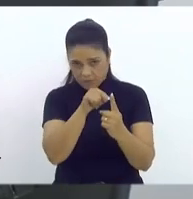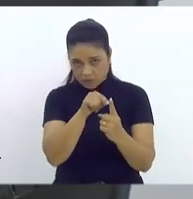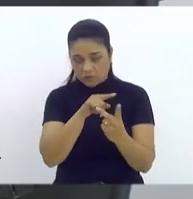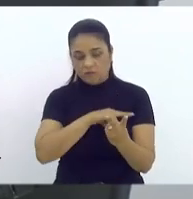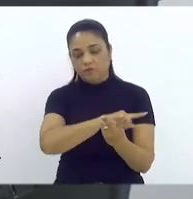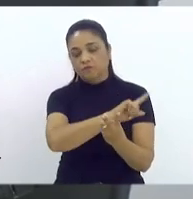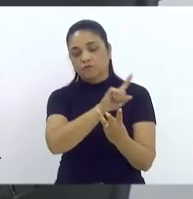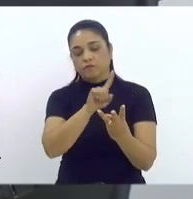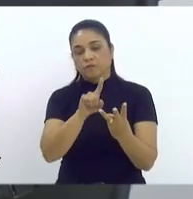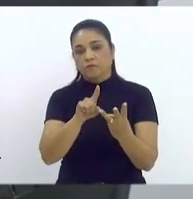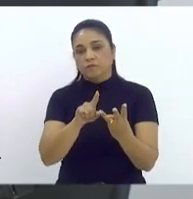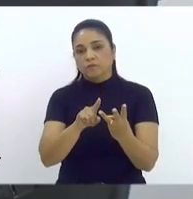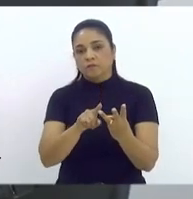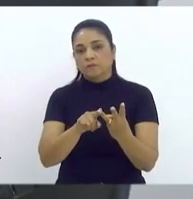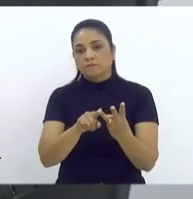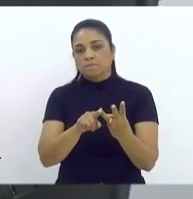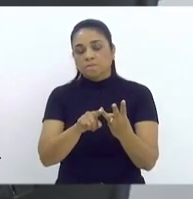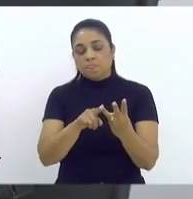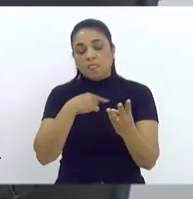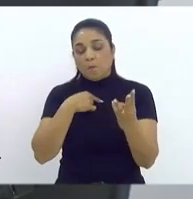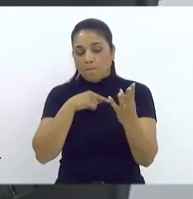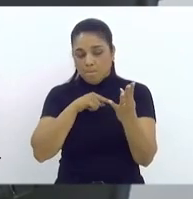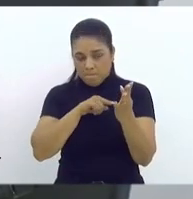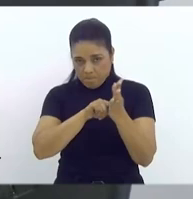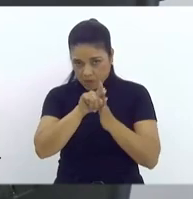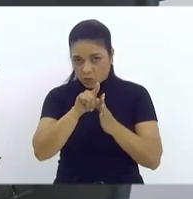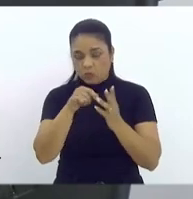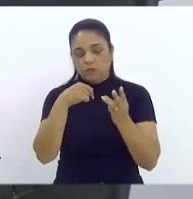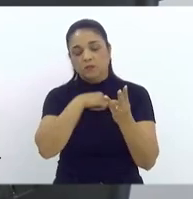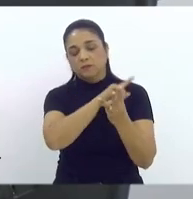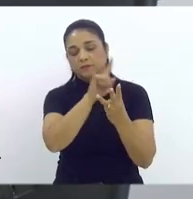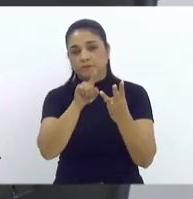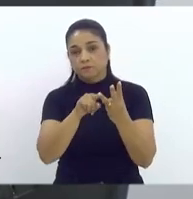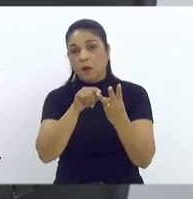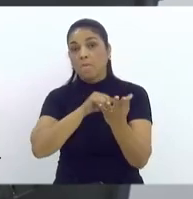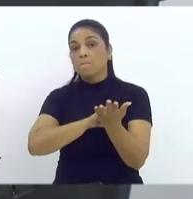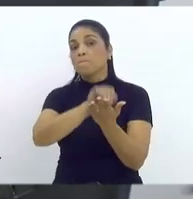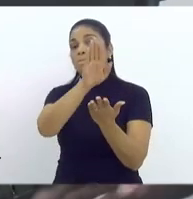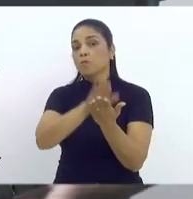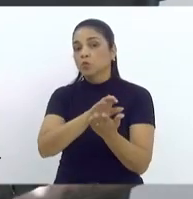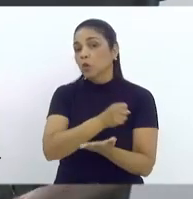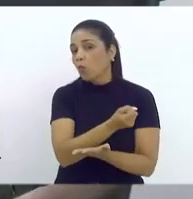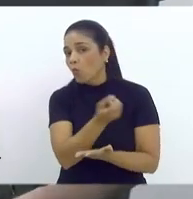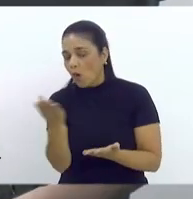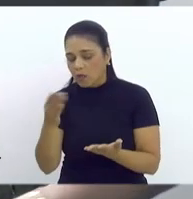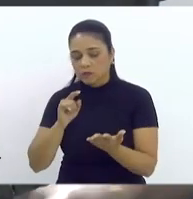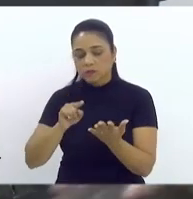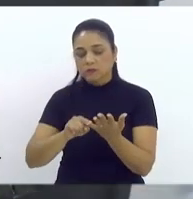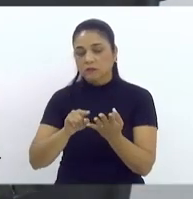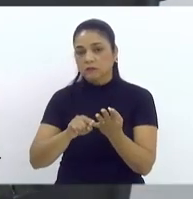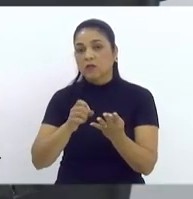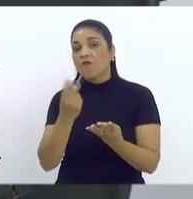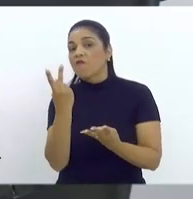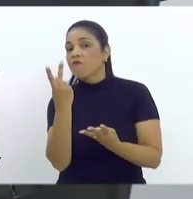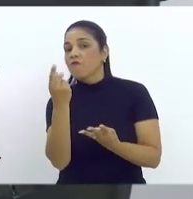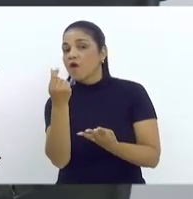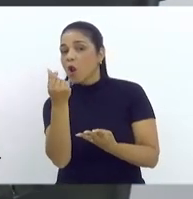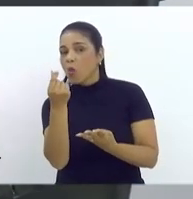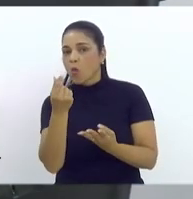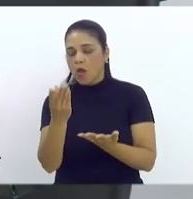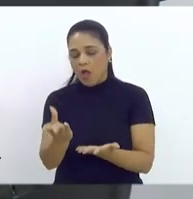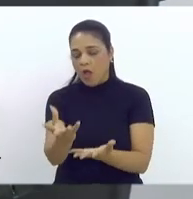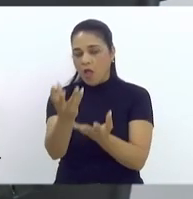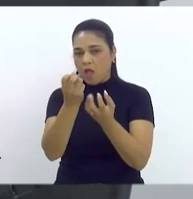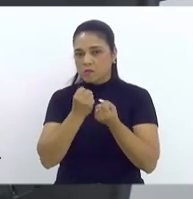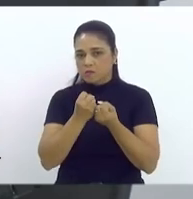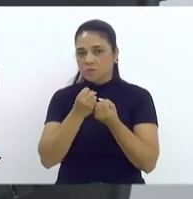gente se debruçar perante a agência. Quantas multas foram aplicadas e qual foi o valor recebido pelas concessionárias?